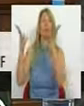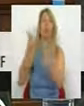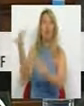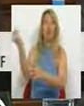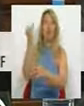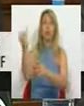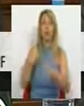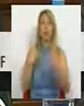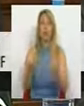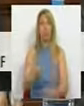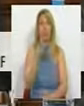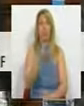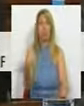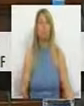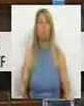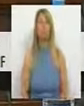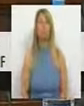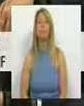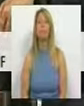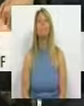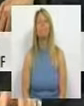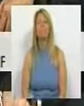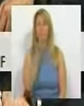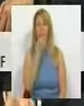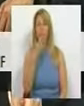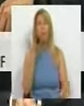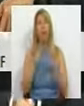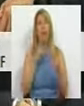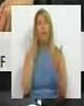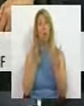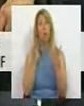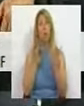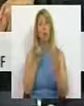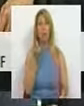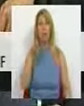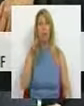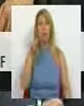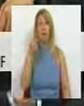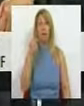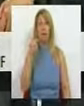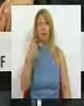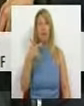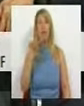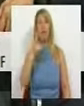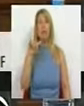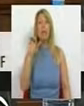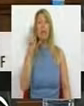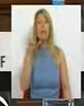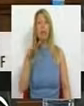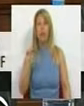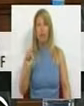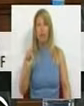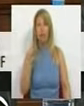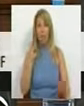eu já não consigo fazer. Muito bem. Tiveram algum contacto com a Ernst & Young no âmbito desta auditoria? Não.